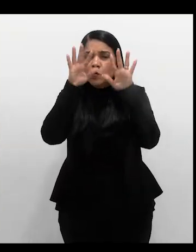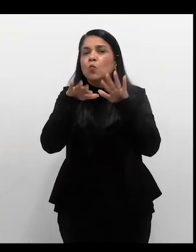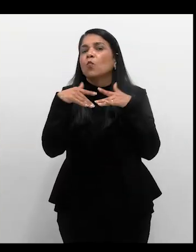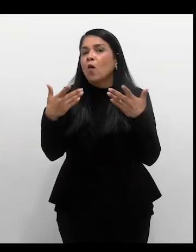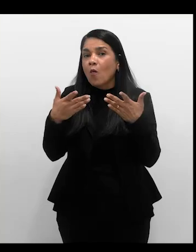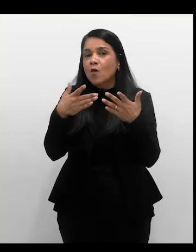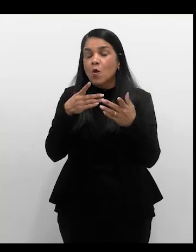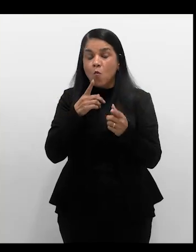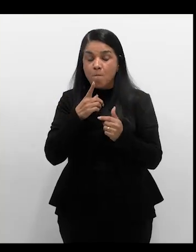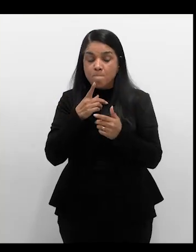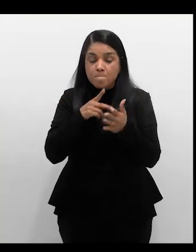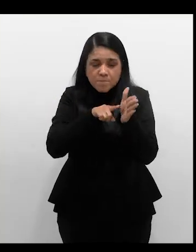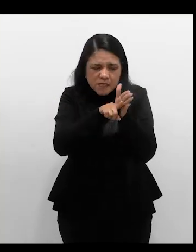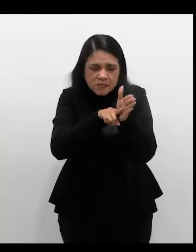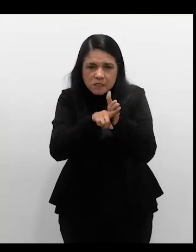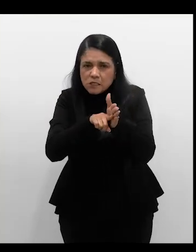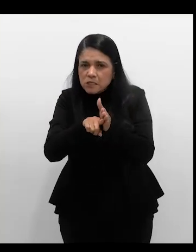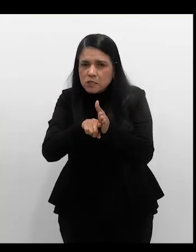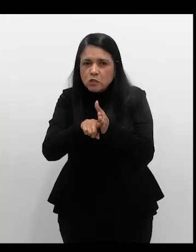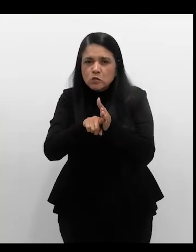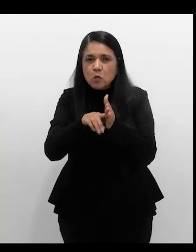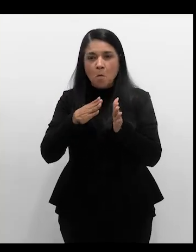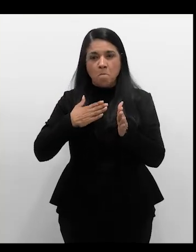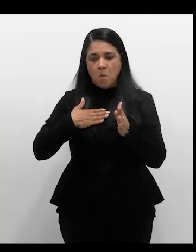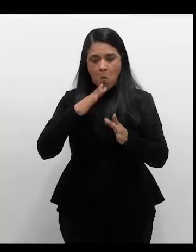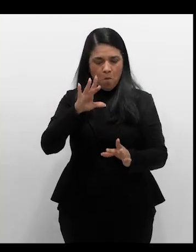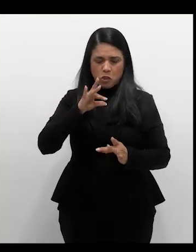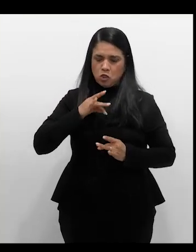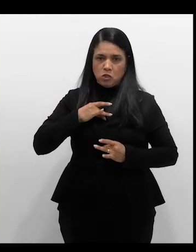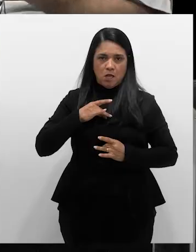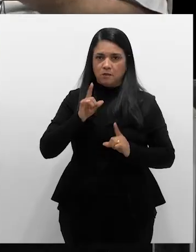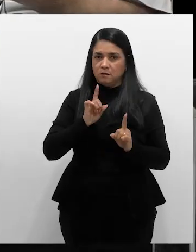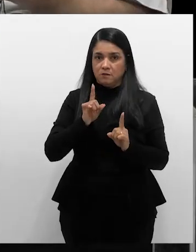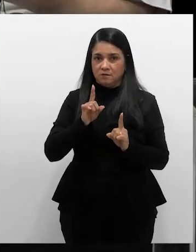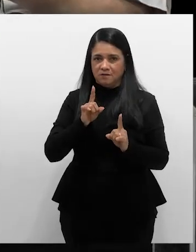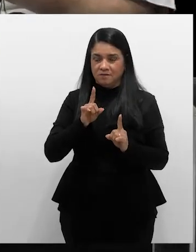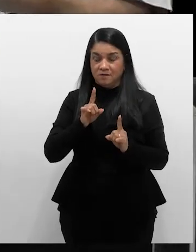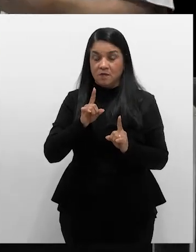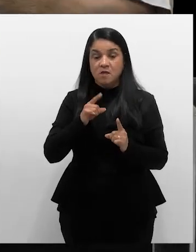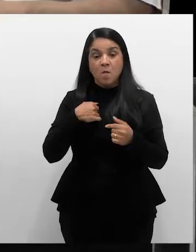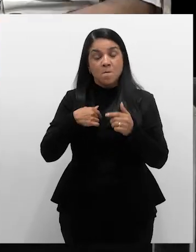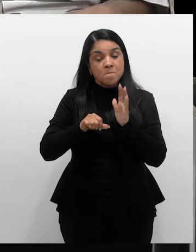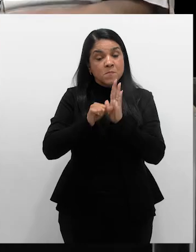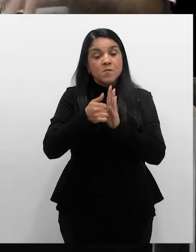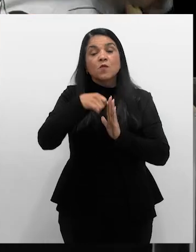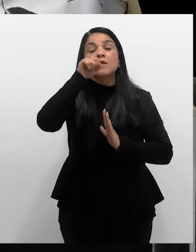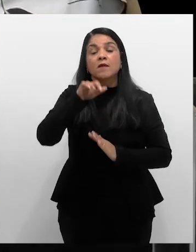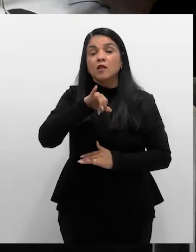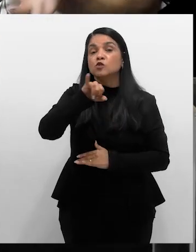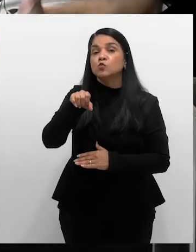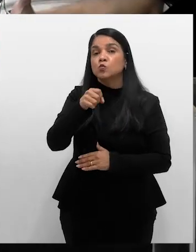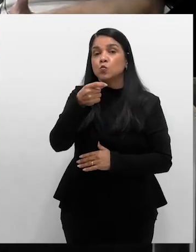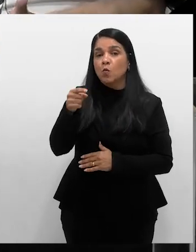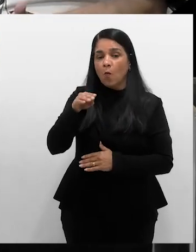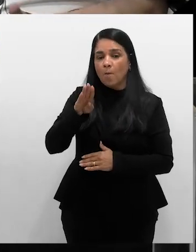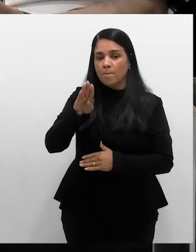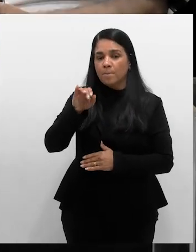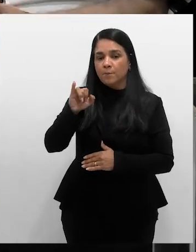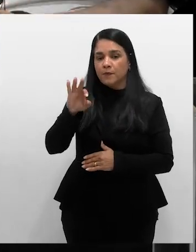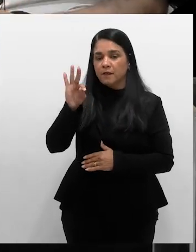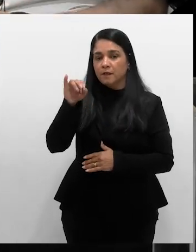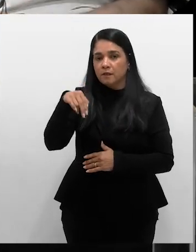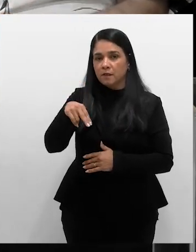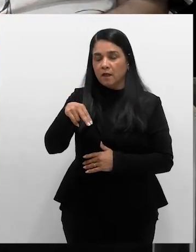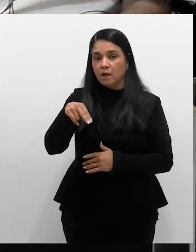cara? É atrás disso que eu vou. Eu não vou pesquisando minhas linhas, meu personagem, é a peça que ele escreveu. Não. Quem é o João Bittencourt?